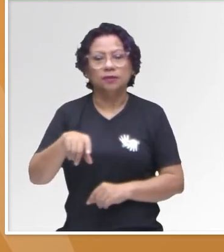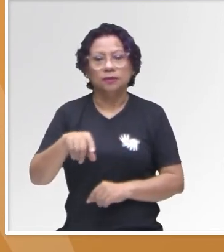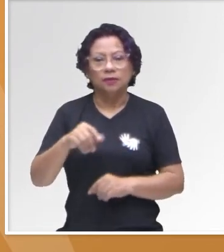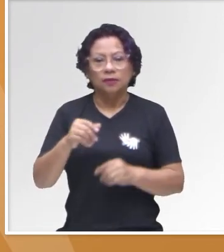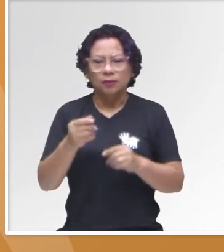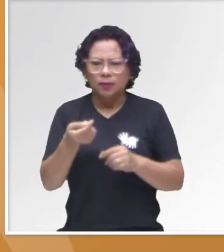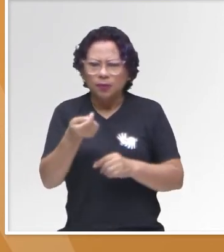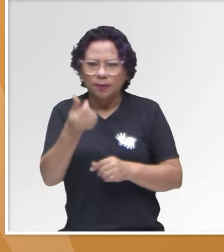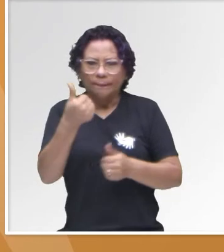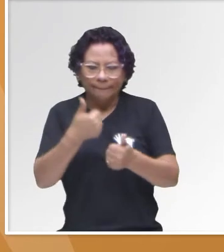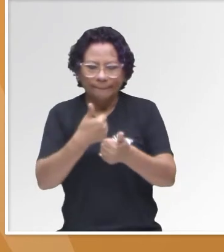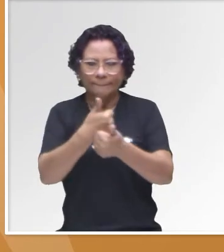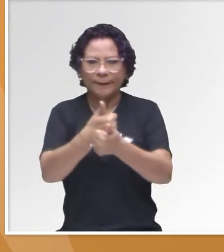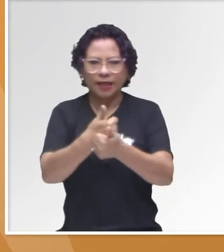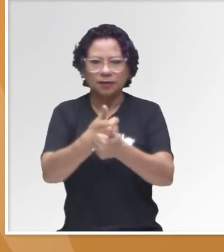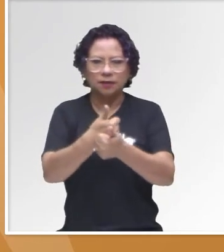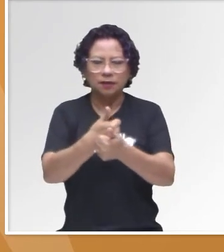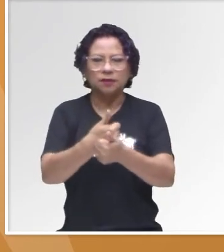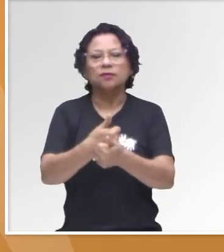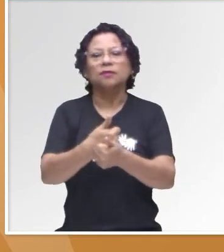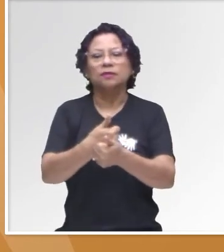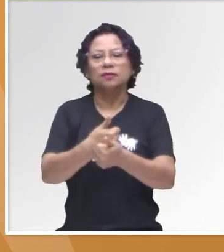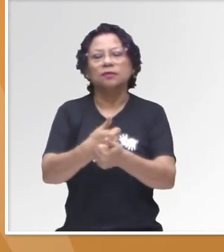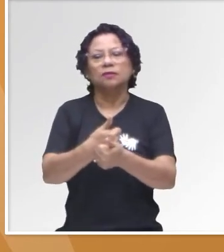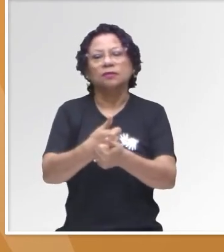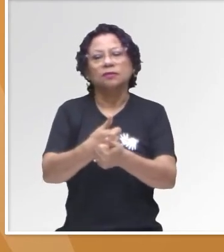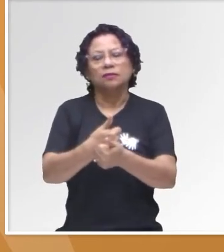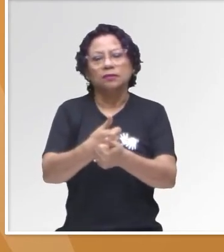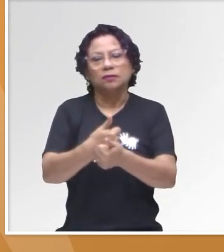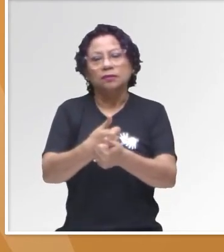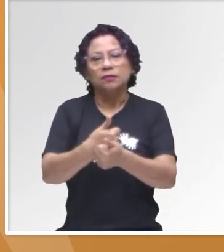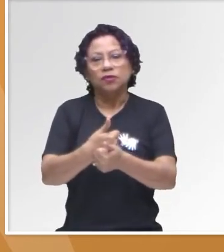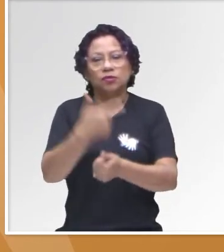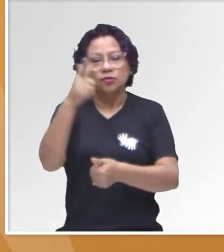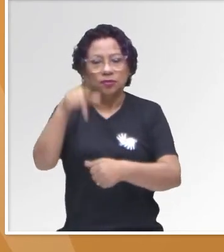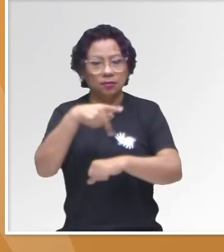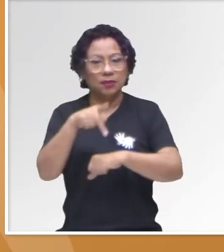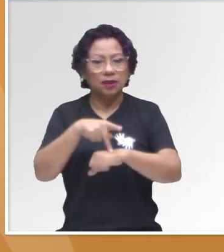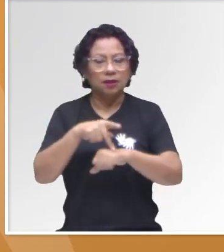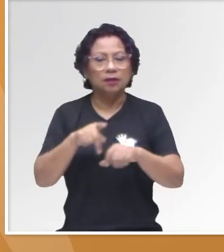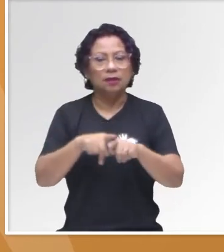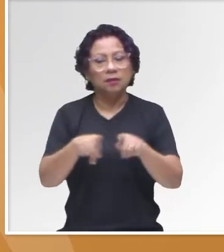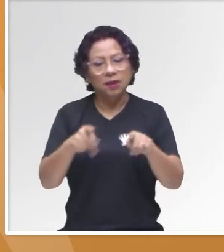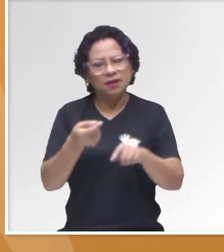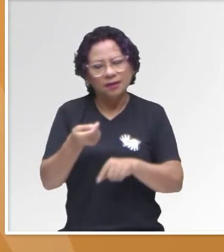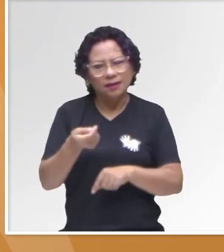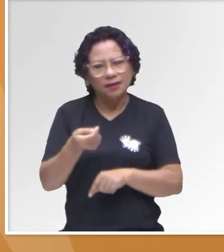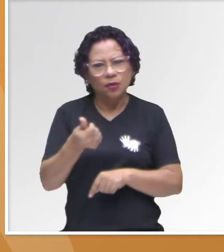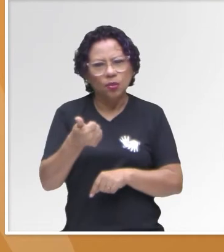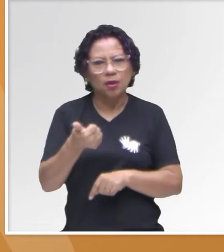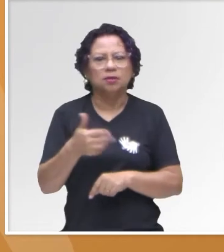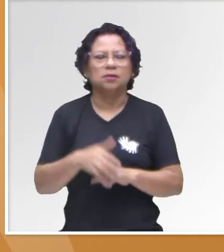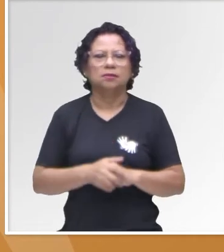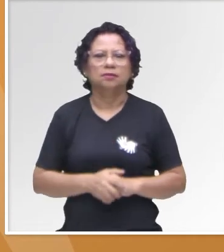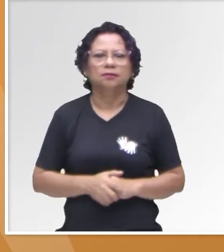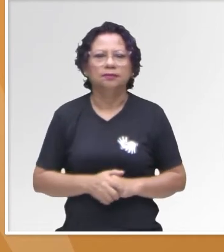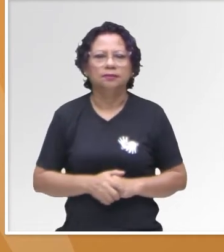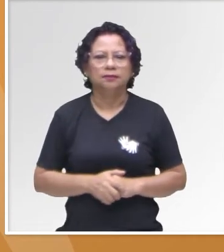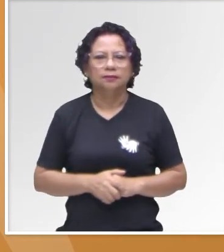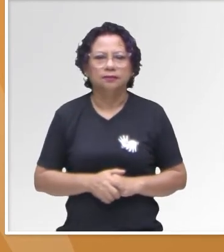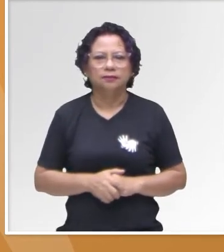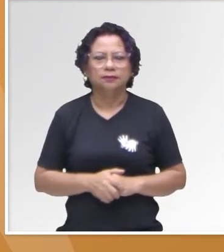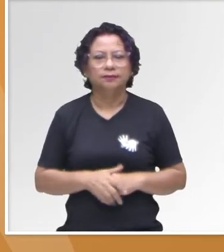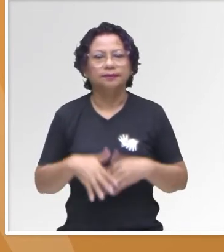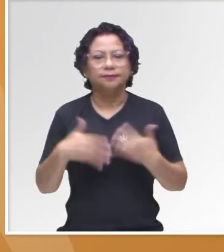desenvolvido, né? Que tem o IDH considerado muito alto. E os países emergentes, eles já têm ali um